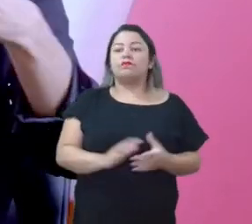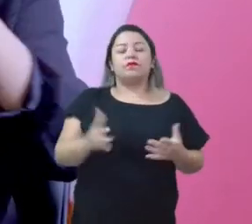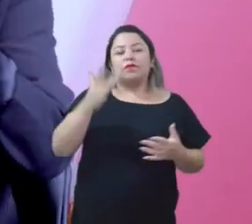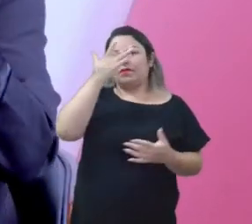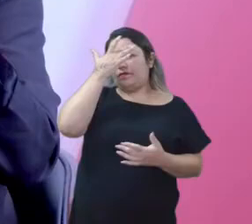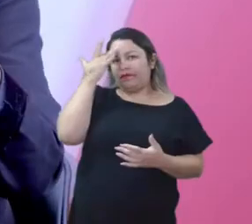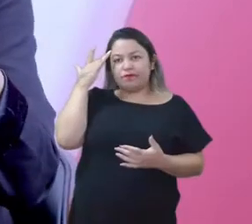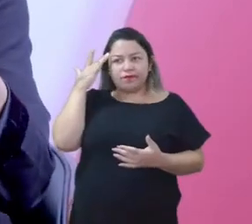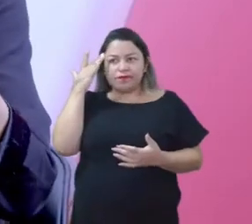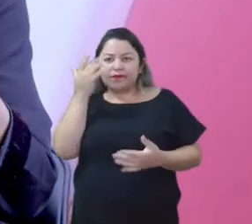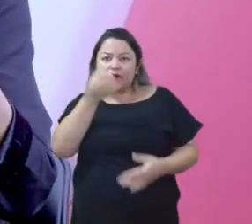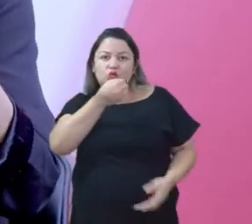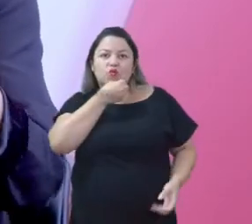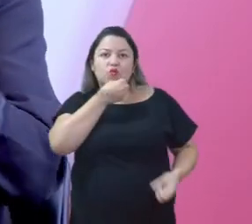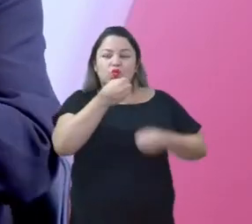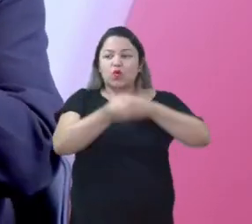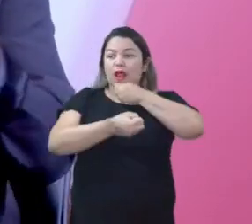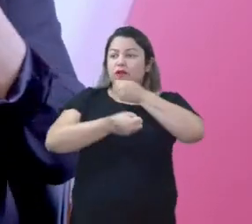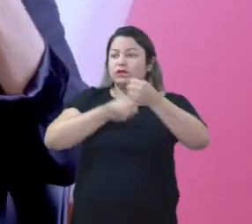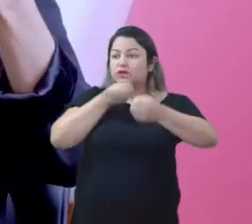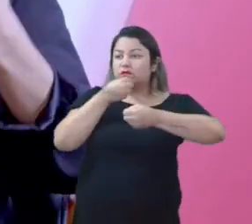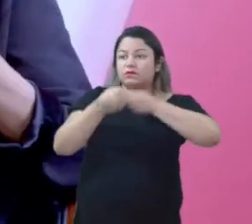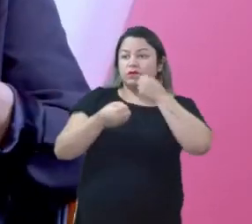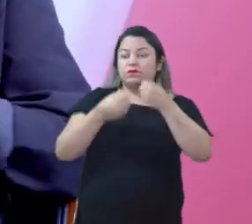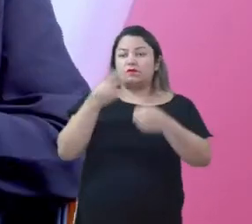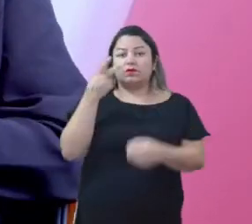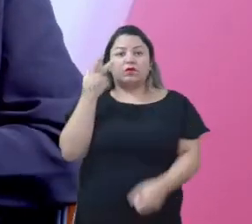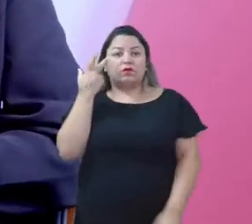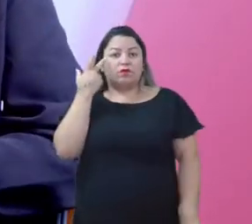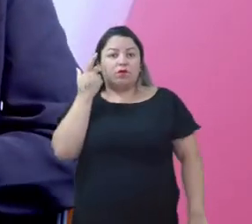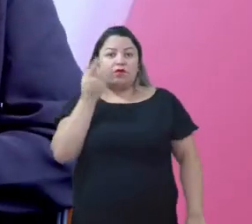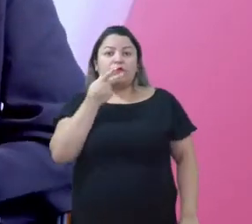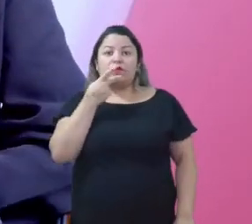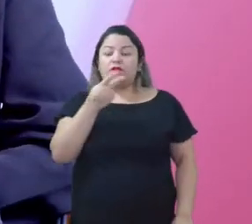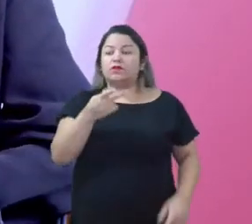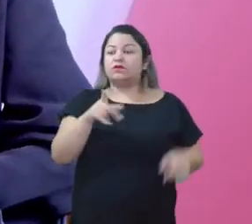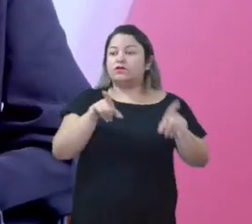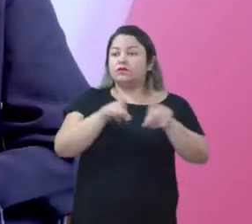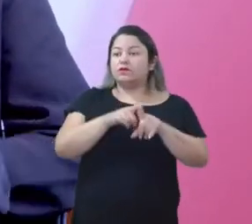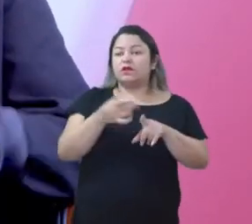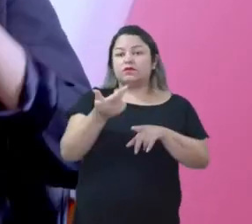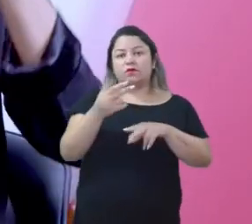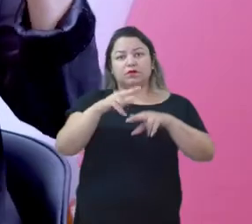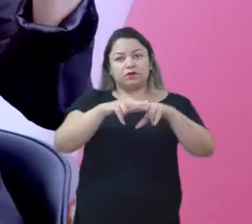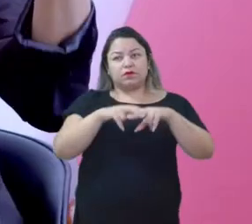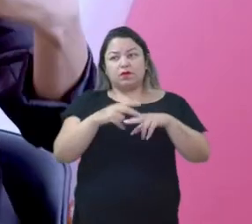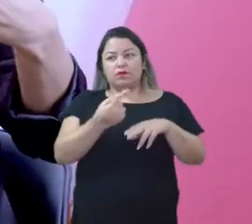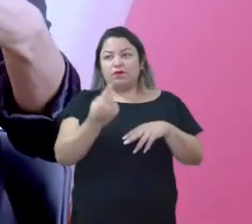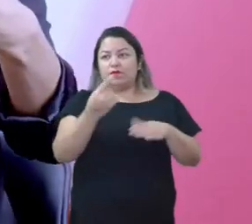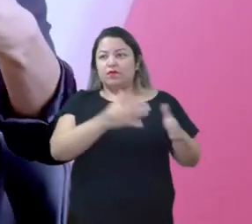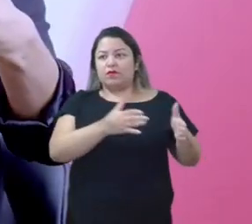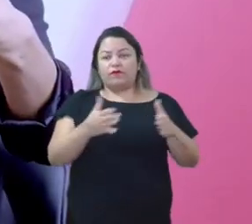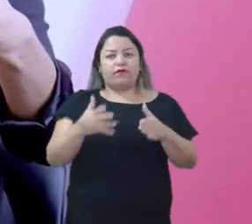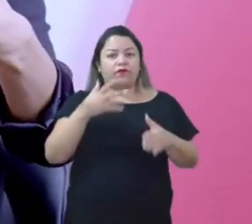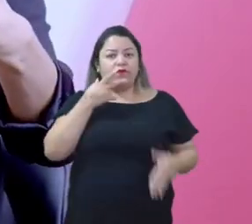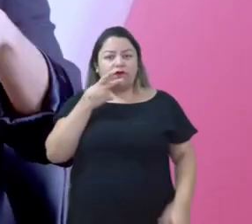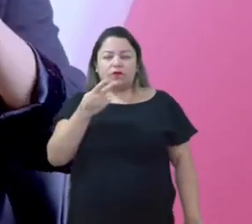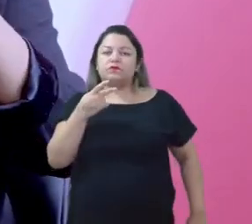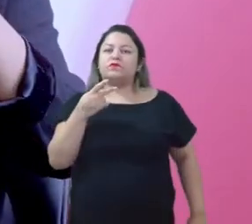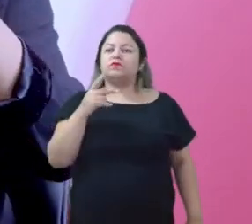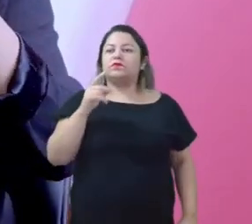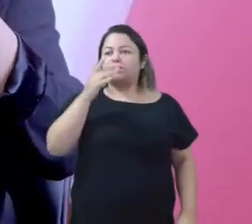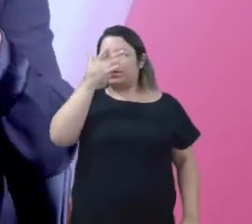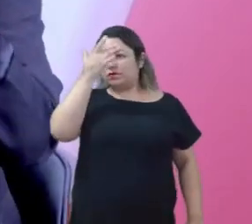influenciadores, jornalistas e pessoas comuns, né? Gente comentando sobre essa jornada 6x1. Eu vi vários relatos de pessoas